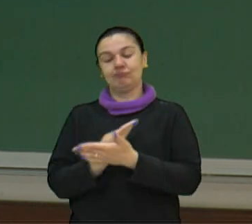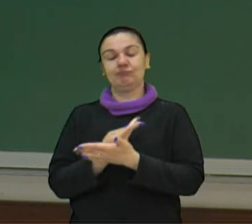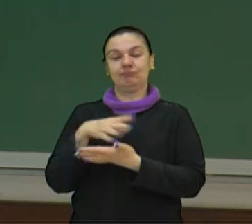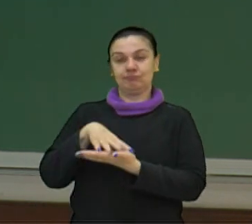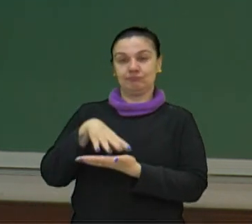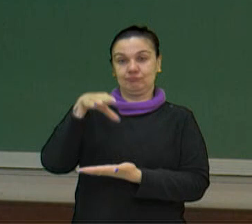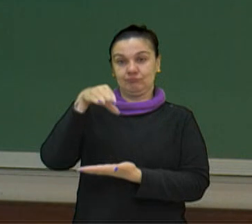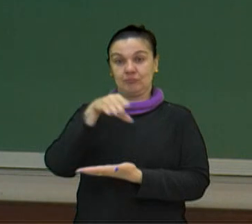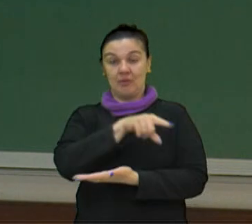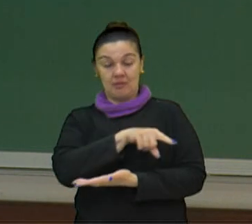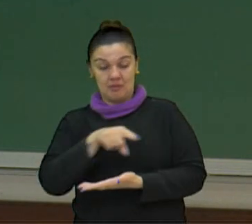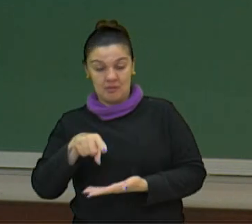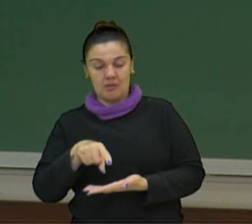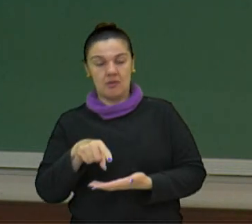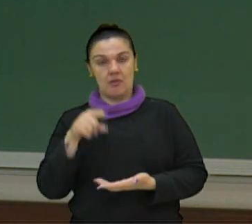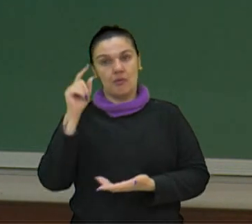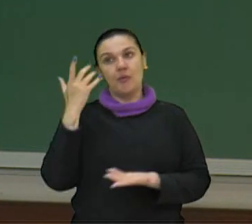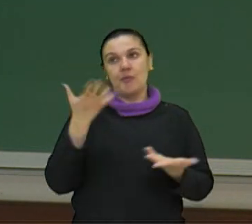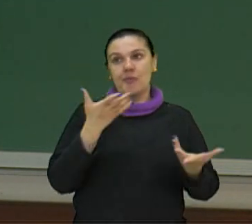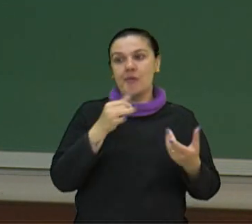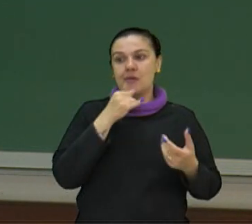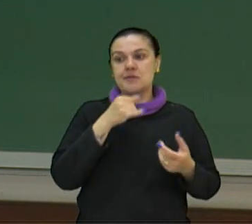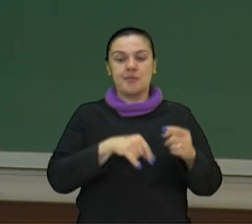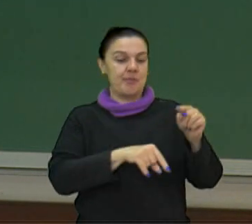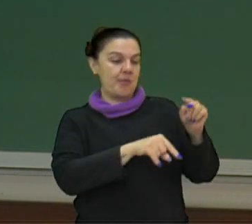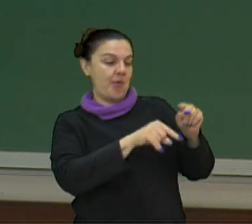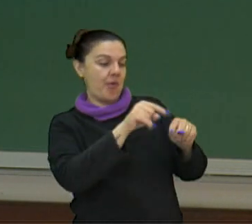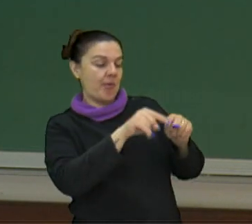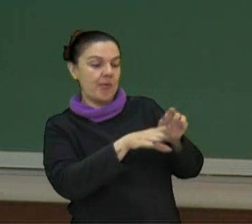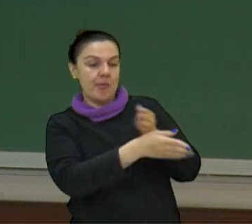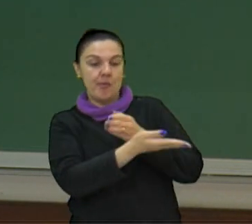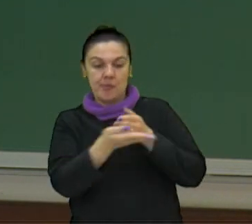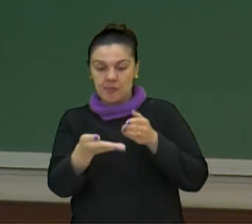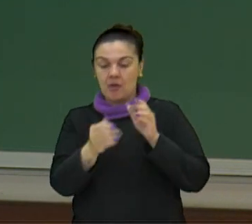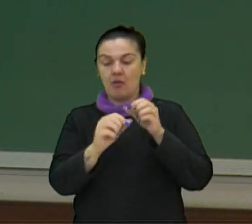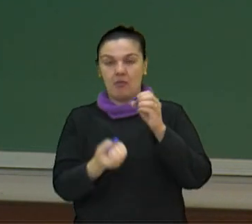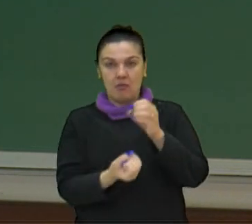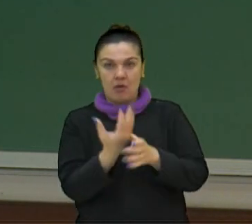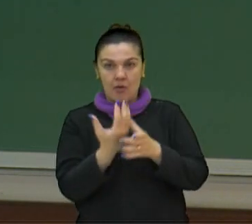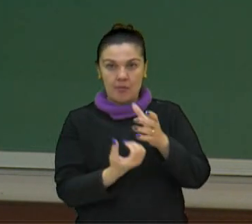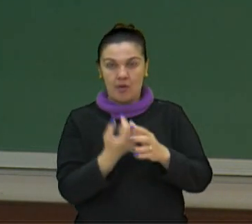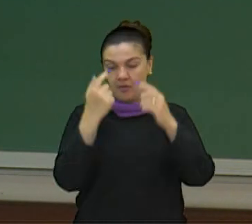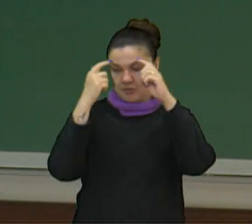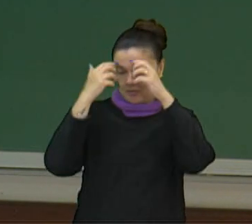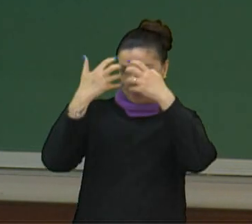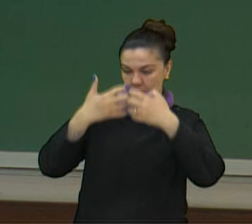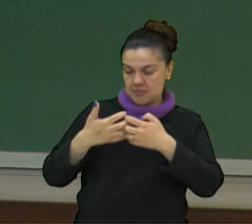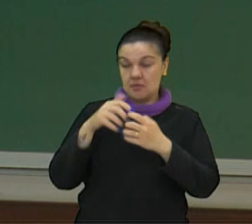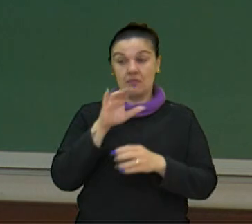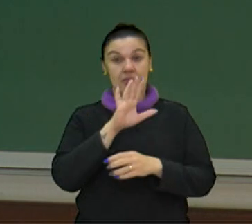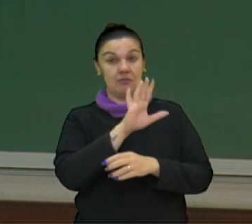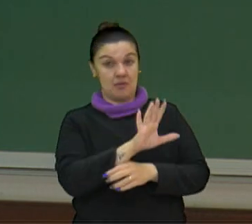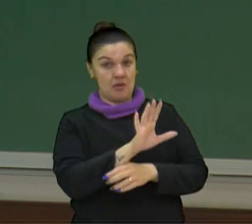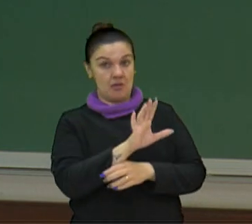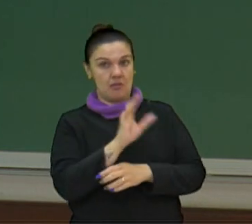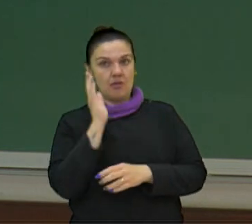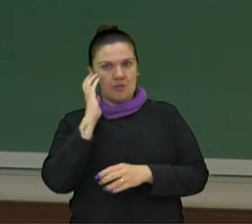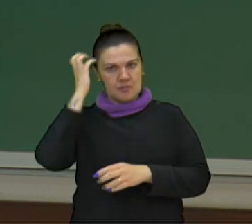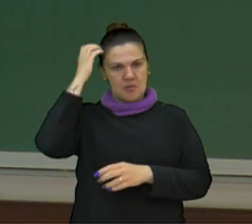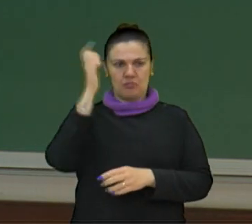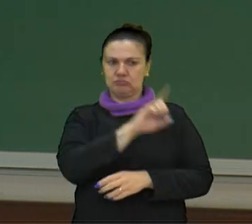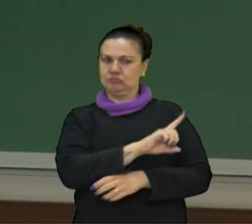por exemplo, no pensamento empirista, os objetos são a origem dos nossos pensamentos. Para Spinoza, isso é